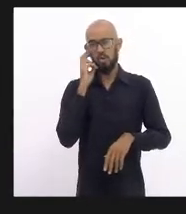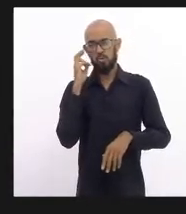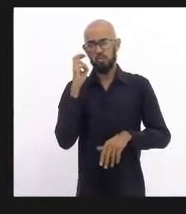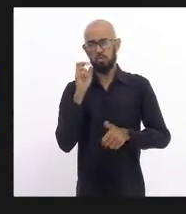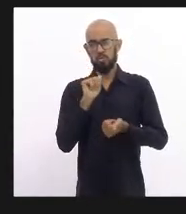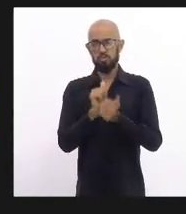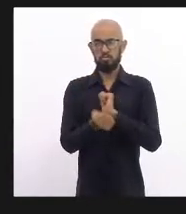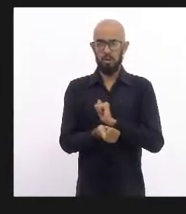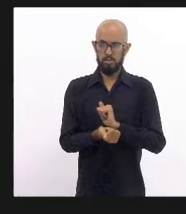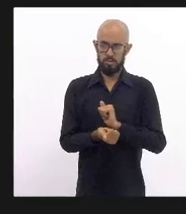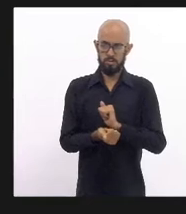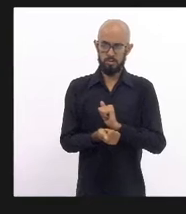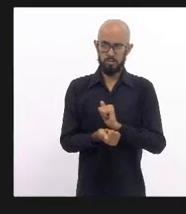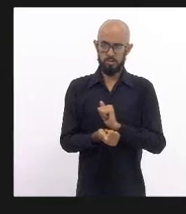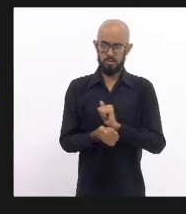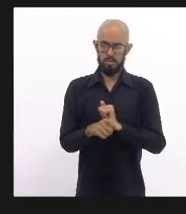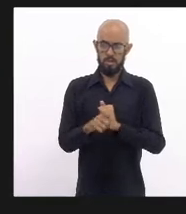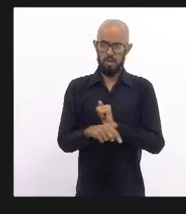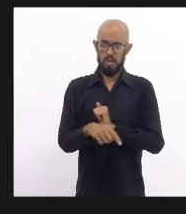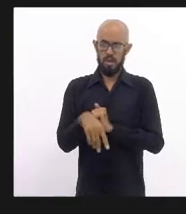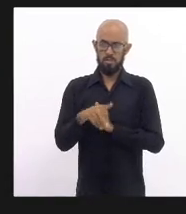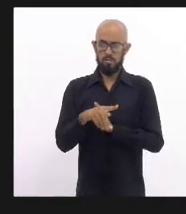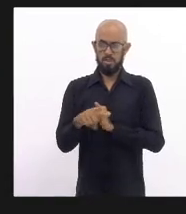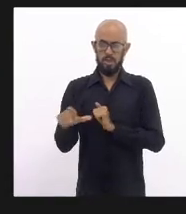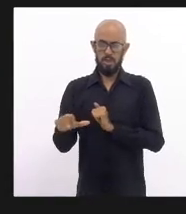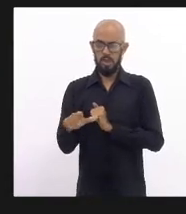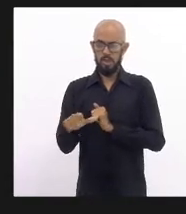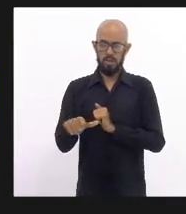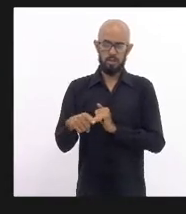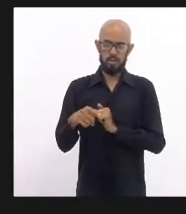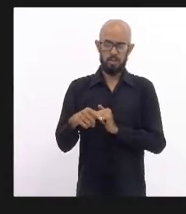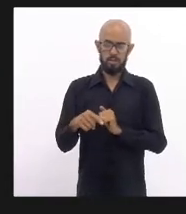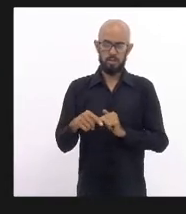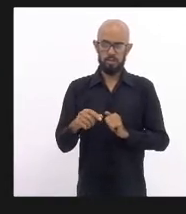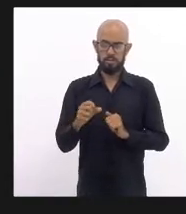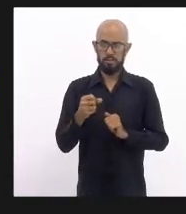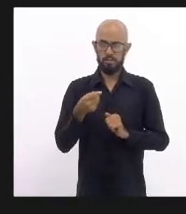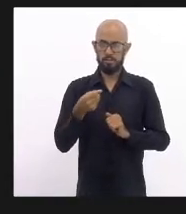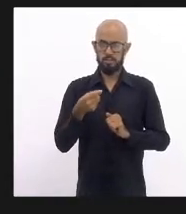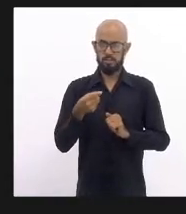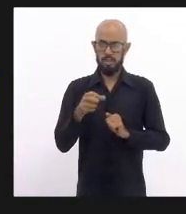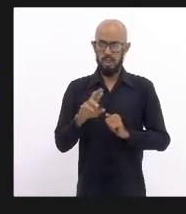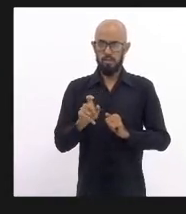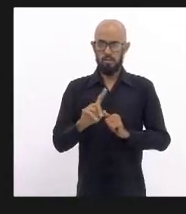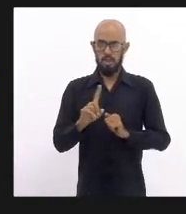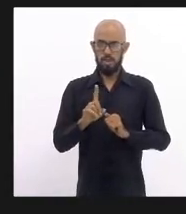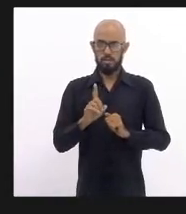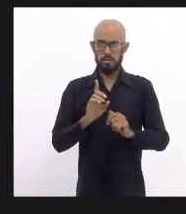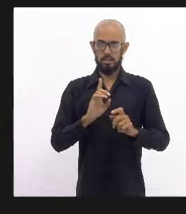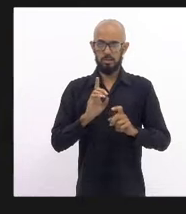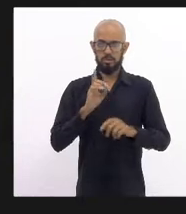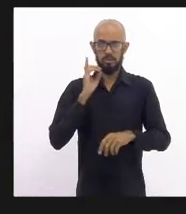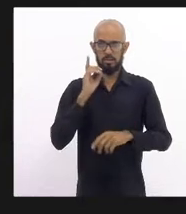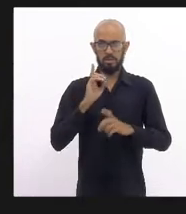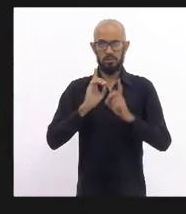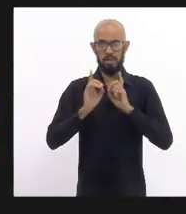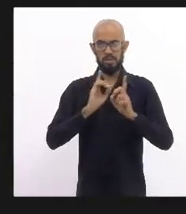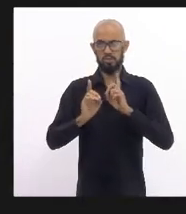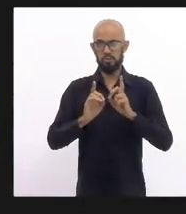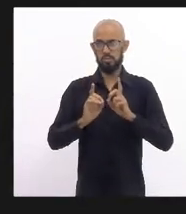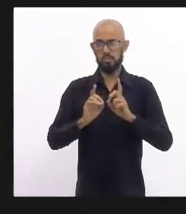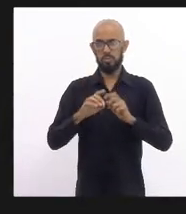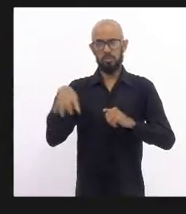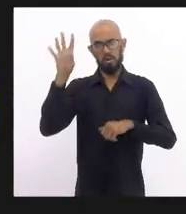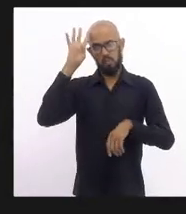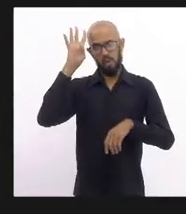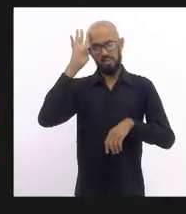enfim. É um projeto que, salvo o melhor juízo, não tem que ser debatido numa quarta-feira de cinzas. A gente sabe